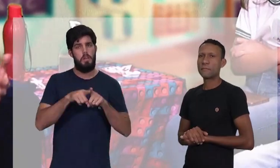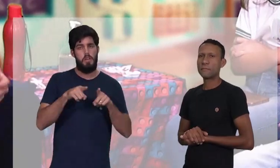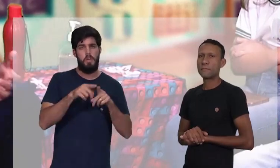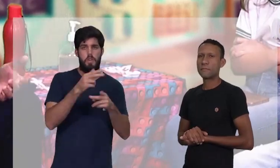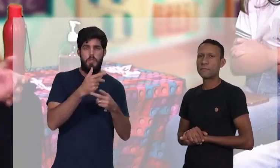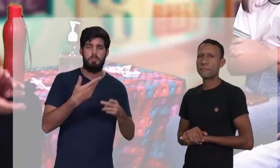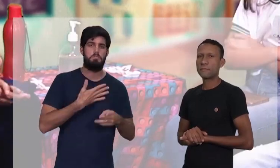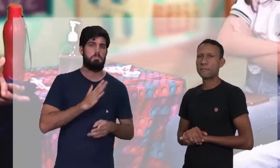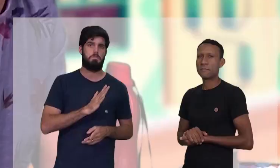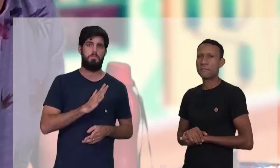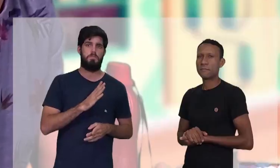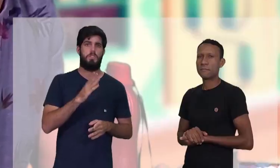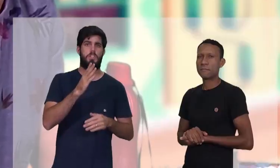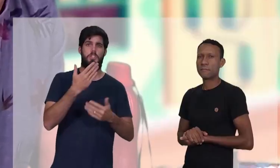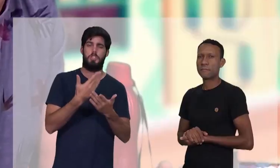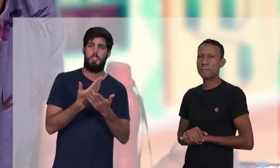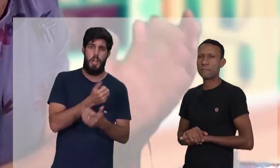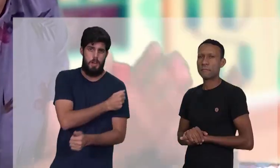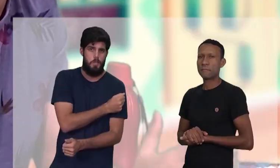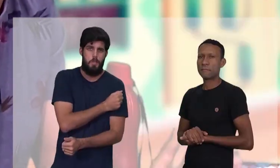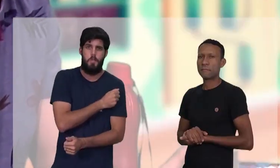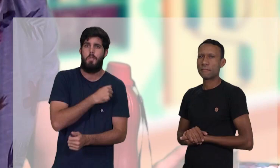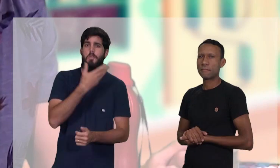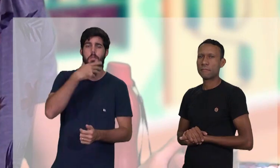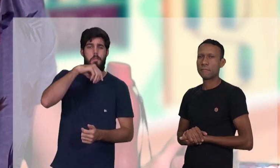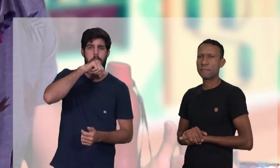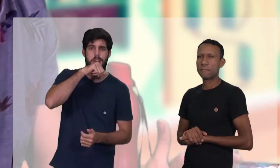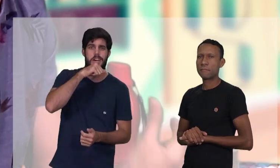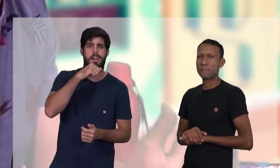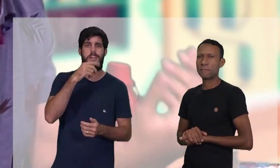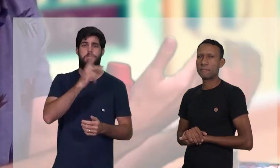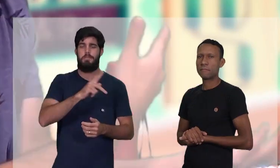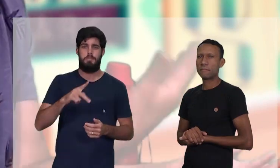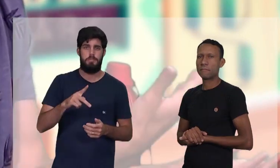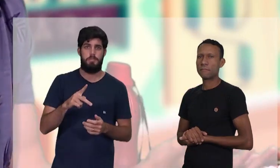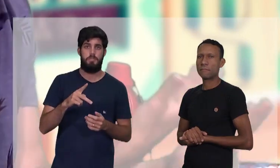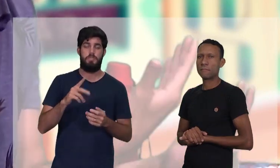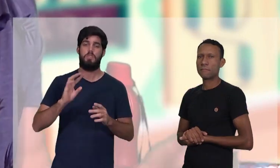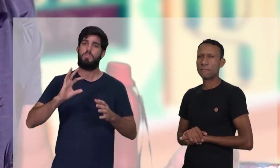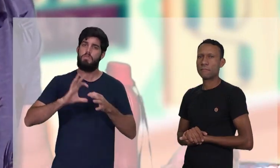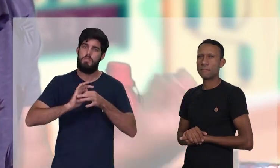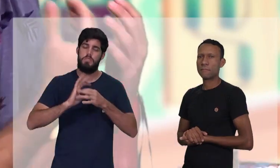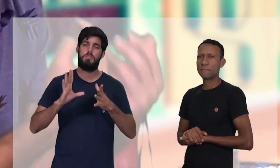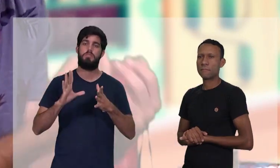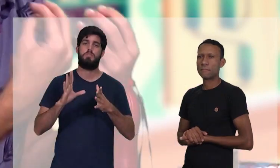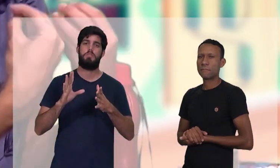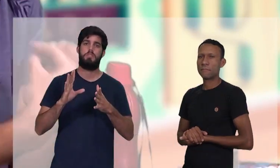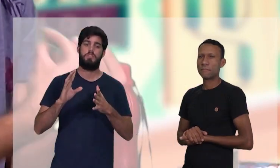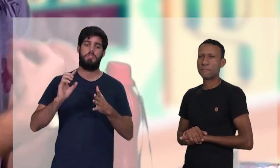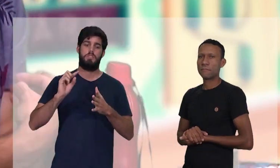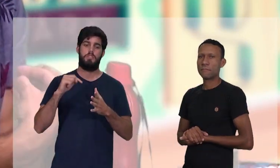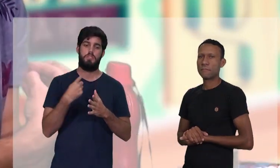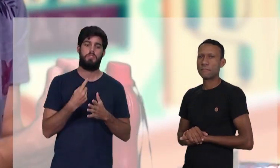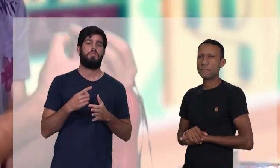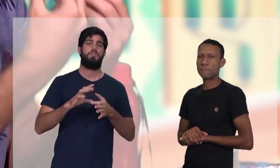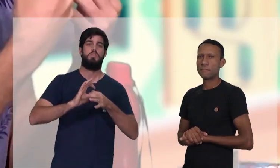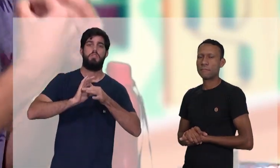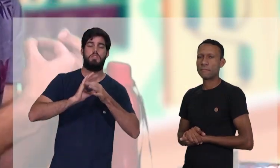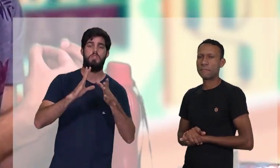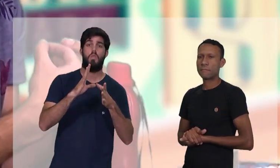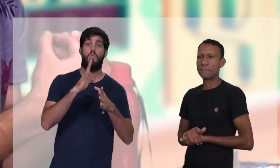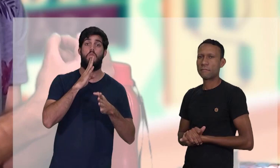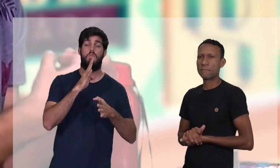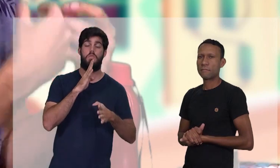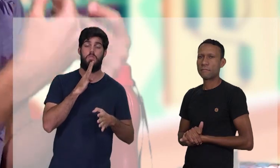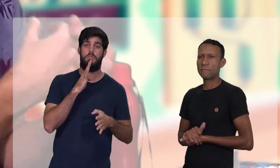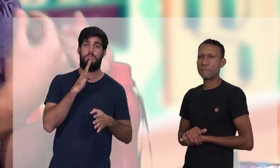assistindo, estudante, pai, professor, mãe, enfim, quem tá assistindo, vamos nos permitir, como os dois falaram, vamos nos permitir